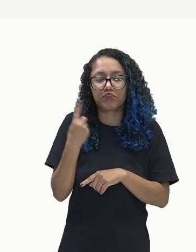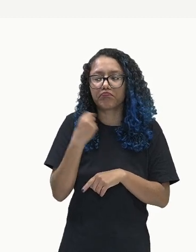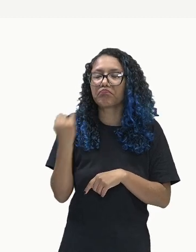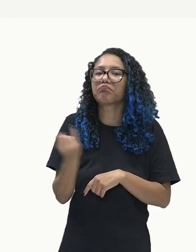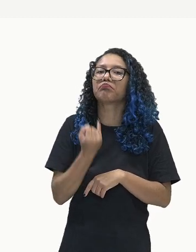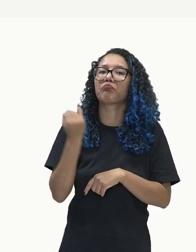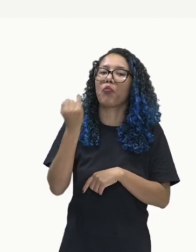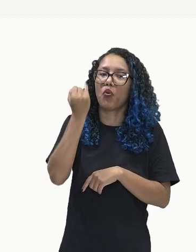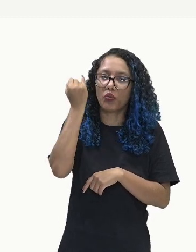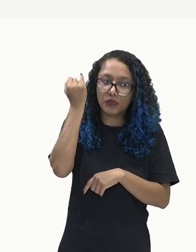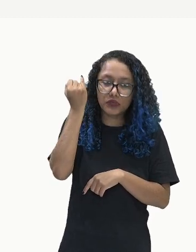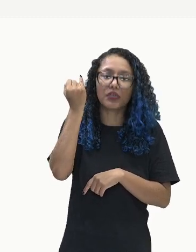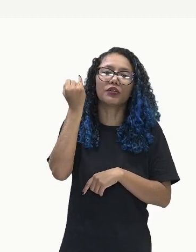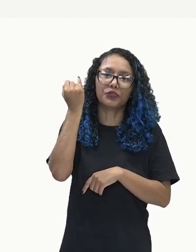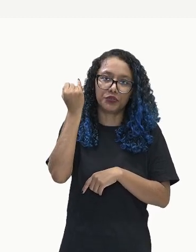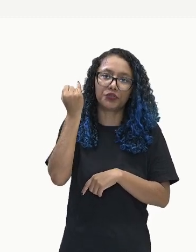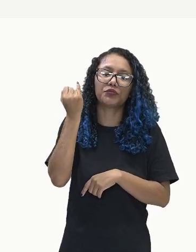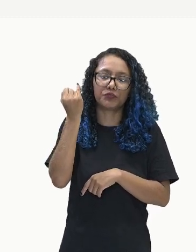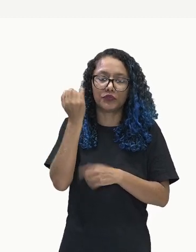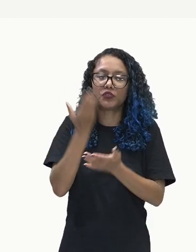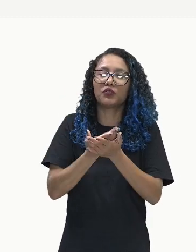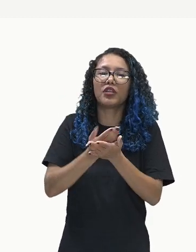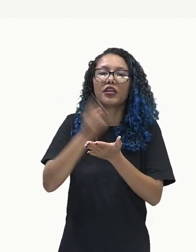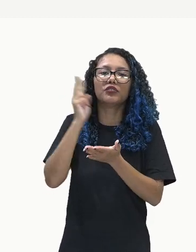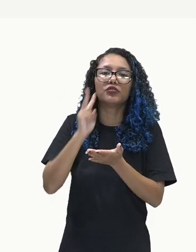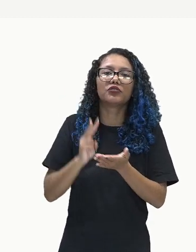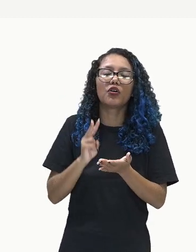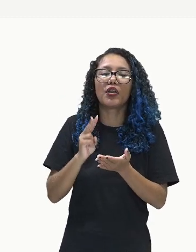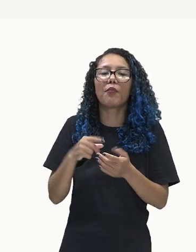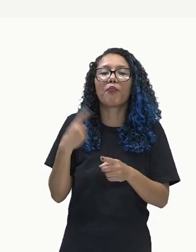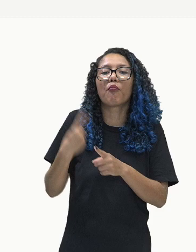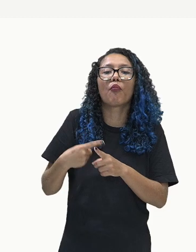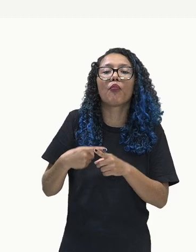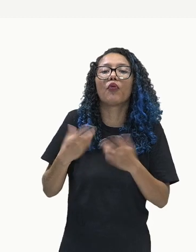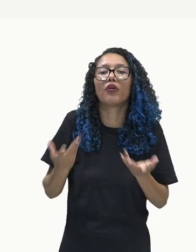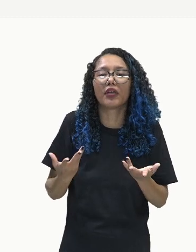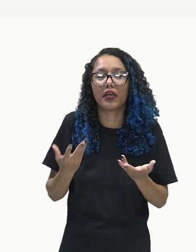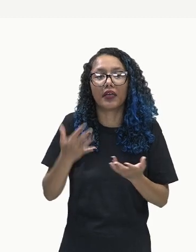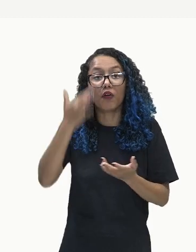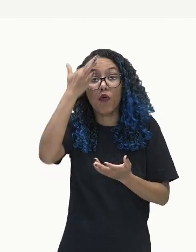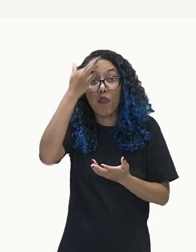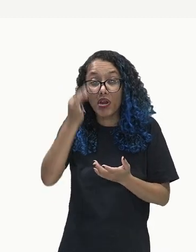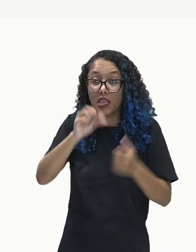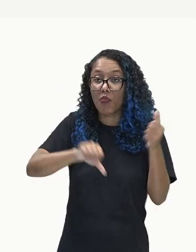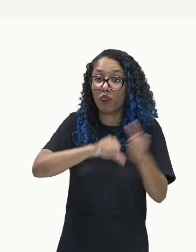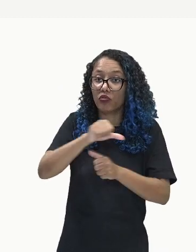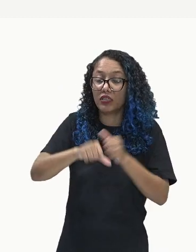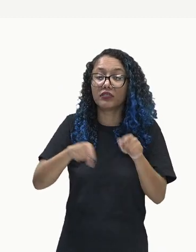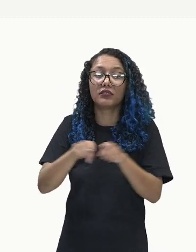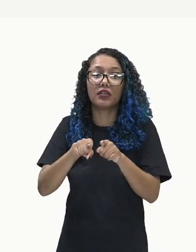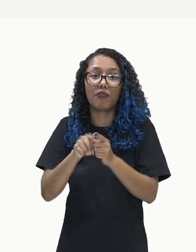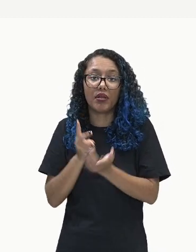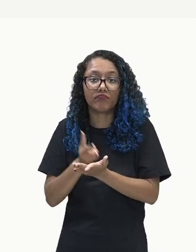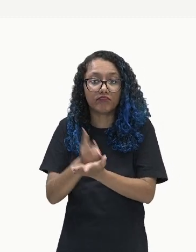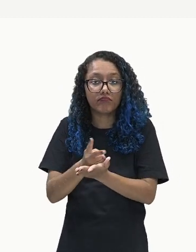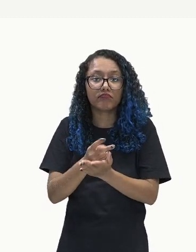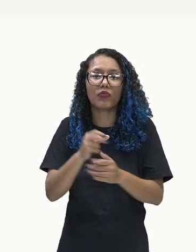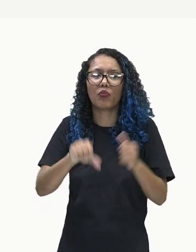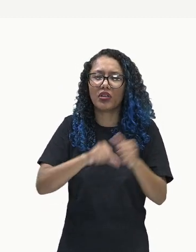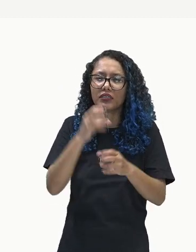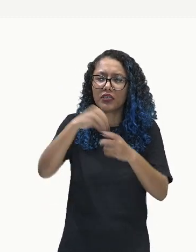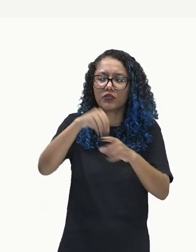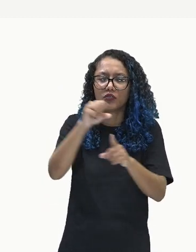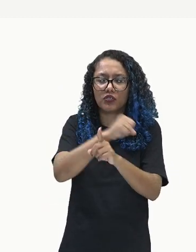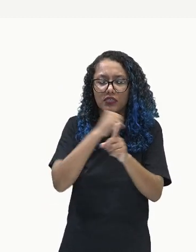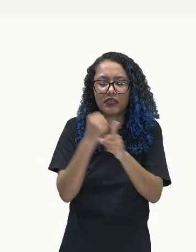é basicamente a compreensão dessas mudanças e permanências. Mudança, gente. Mudança na sociedade, mudança nos